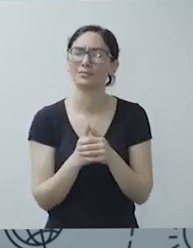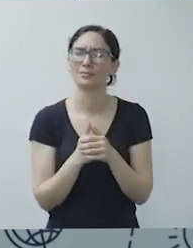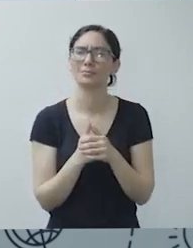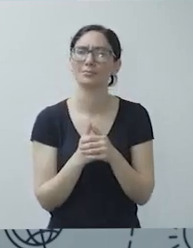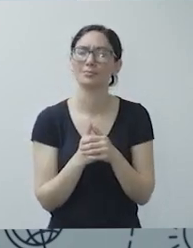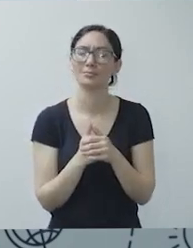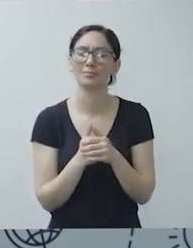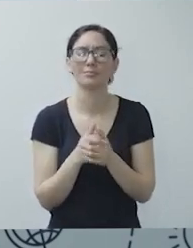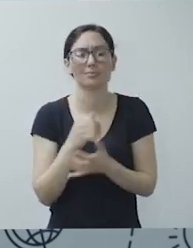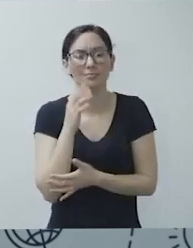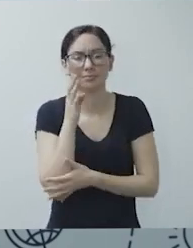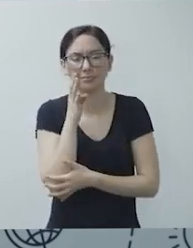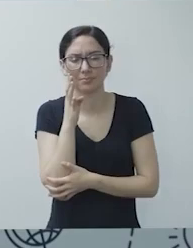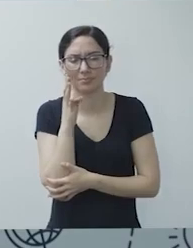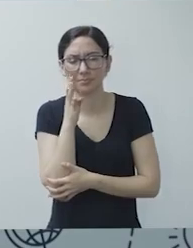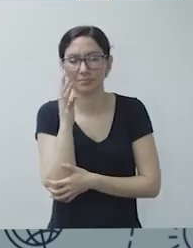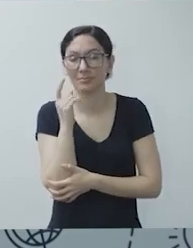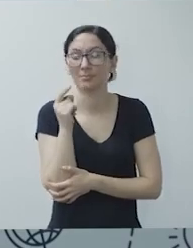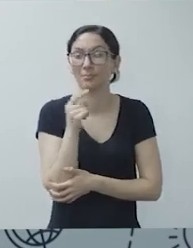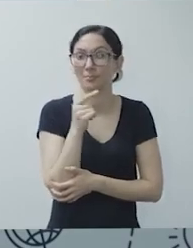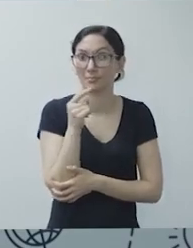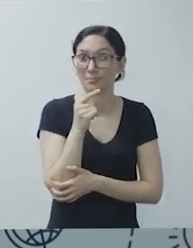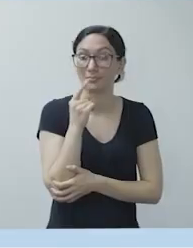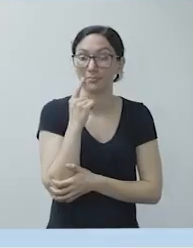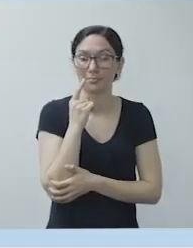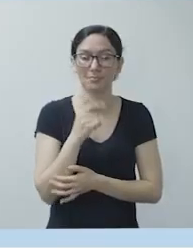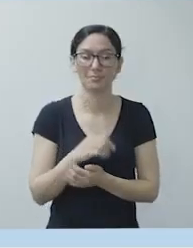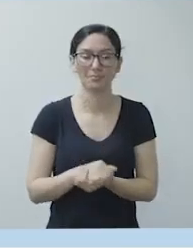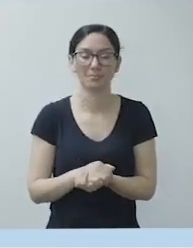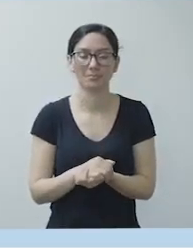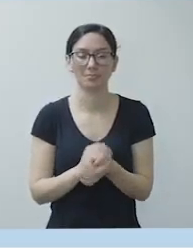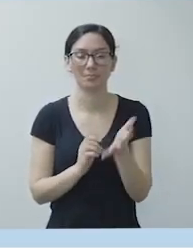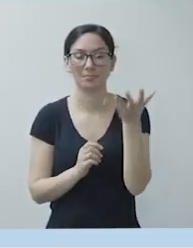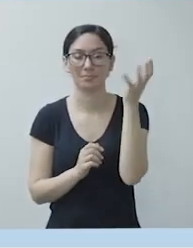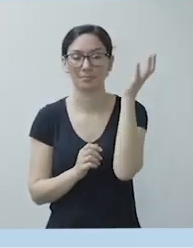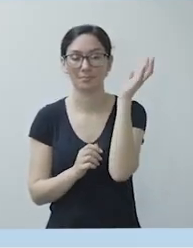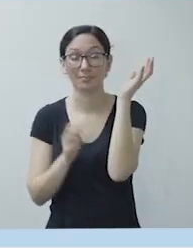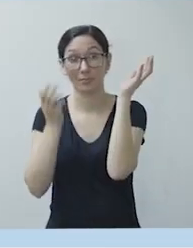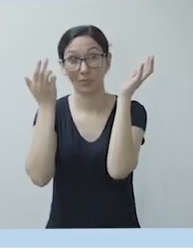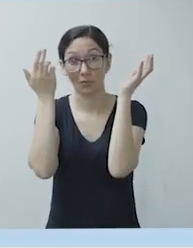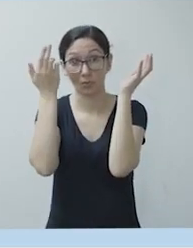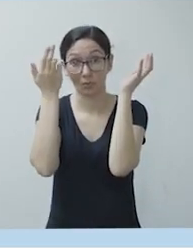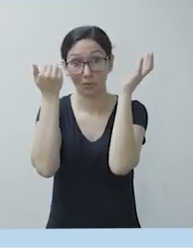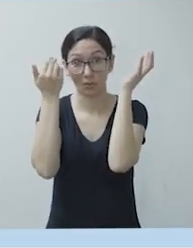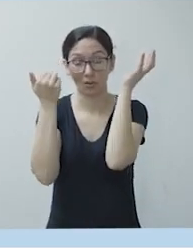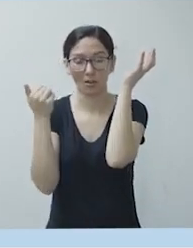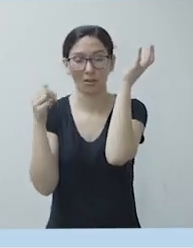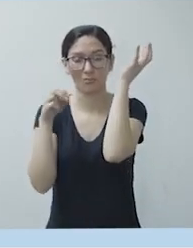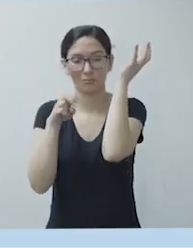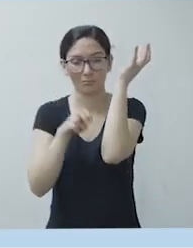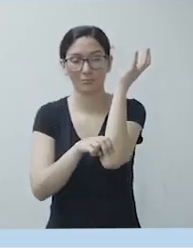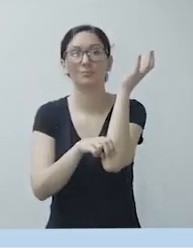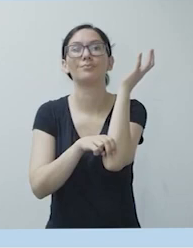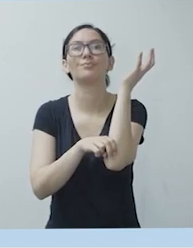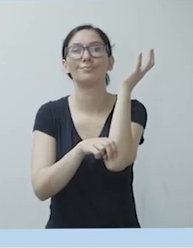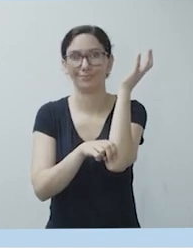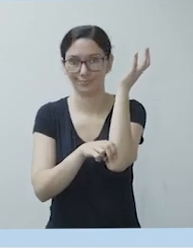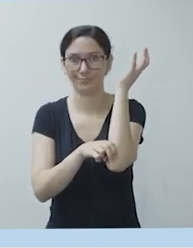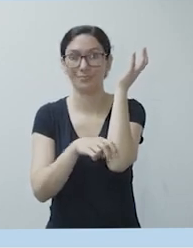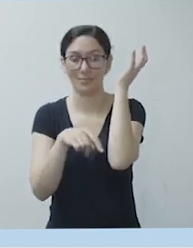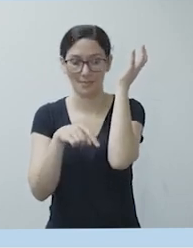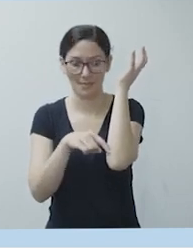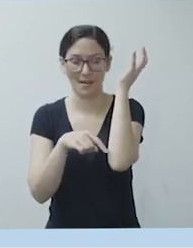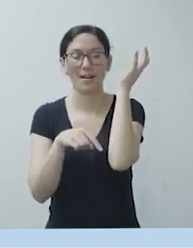agora atentamente na tela de vocês. O nosso coelho está